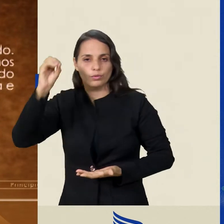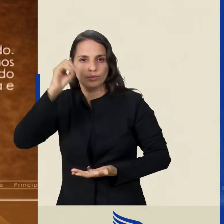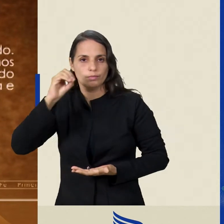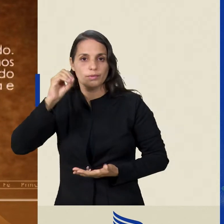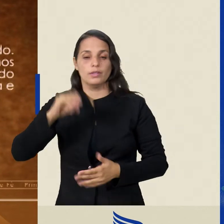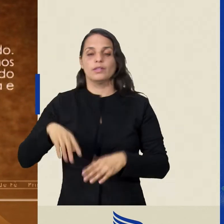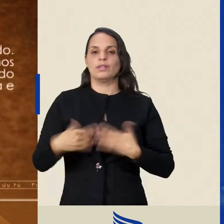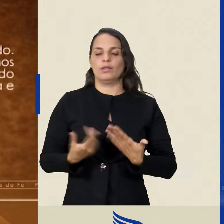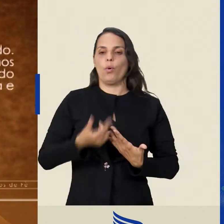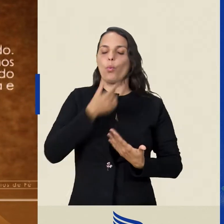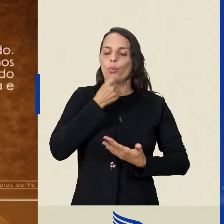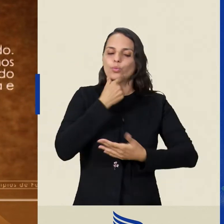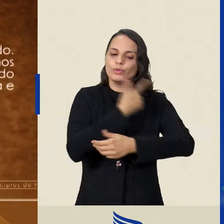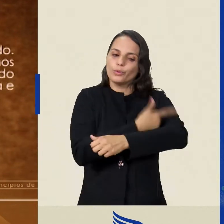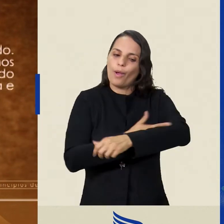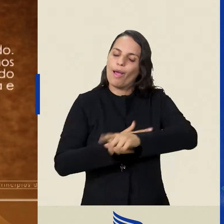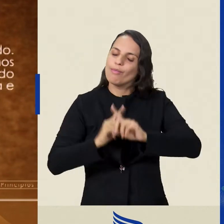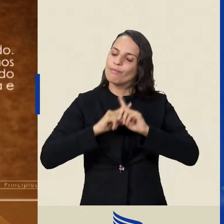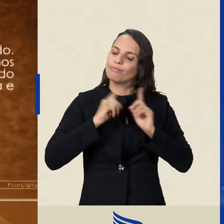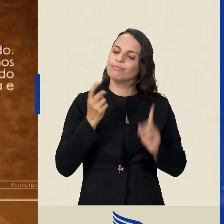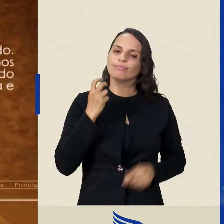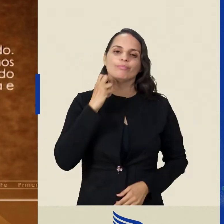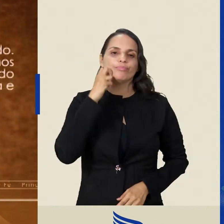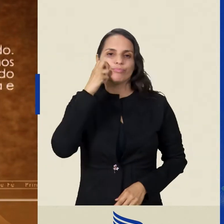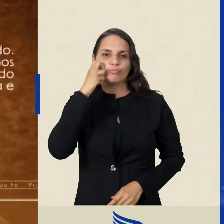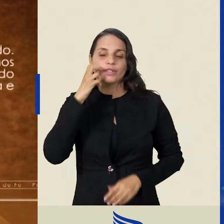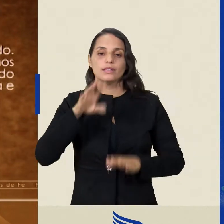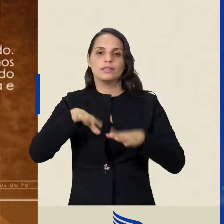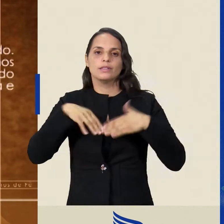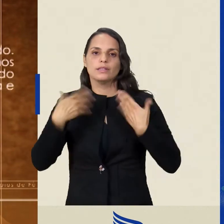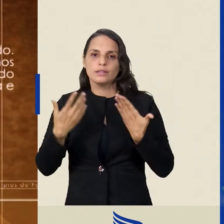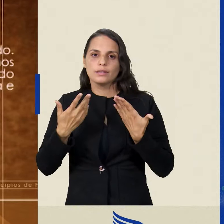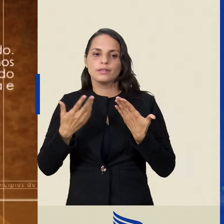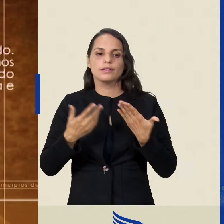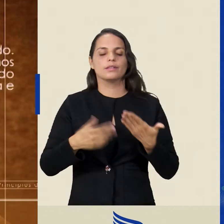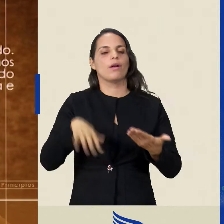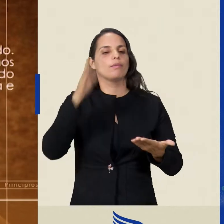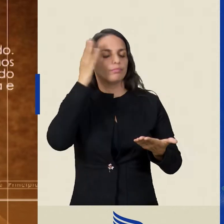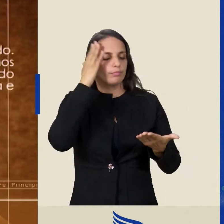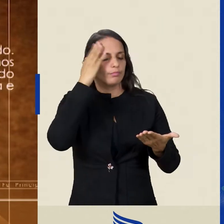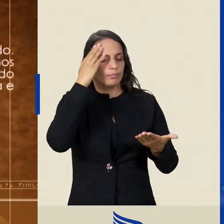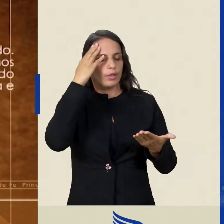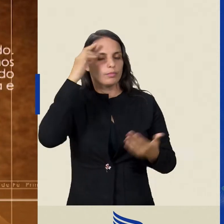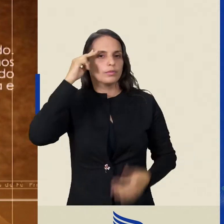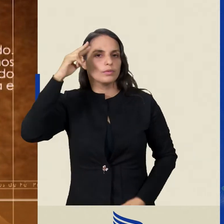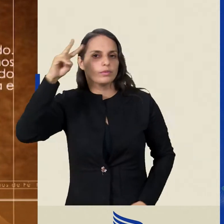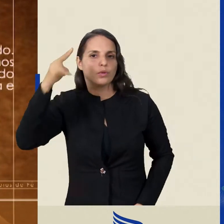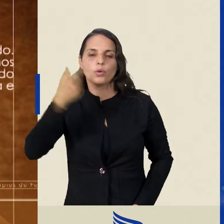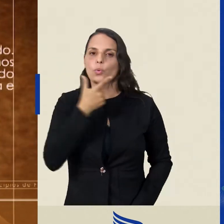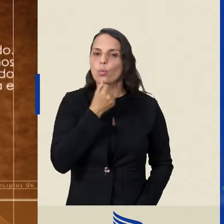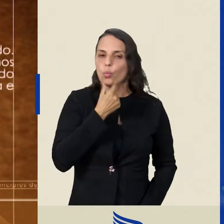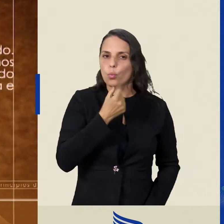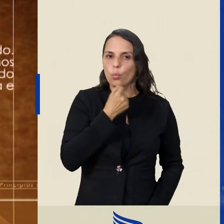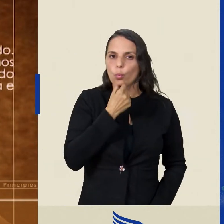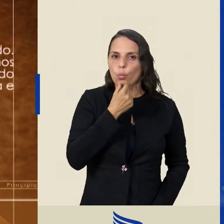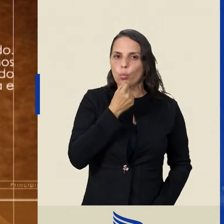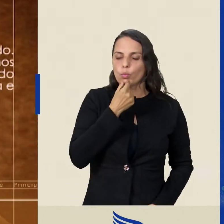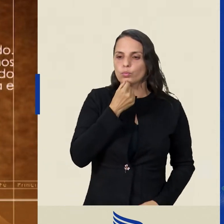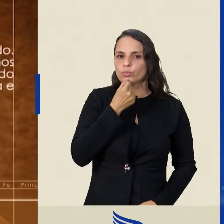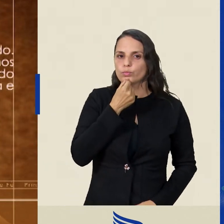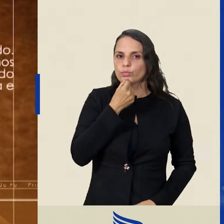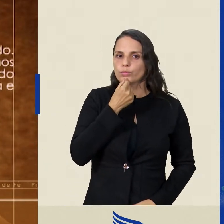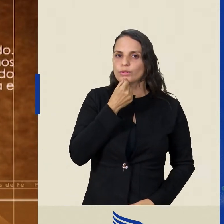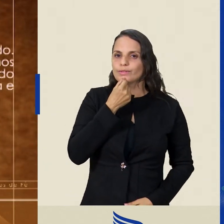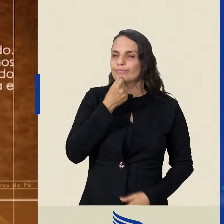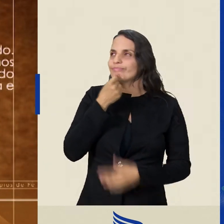mas excessivamente tímido. De acordo com o relato que temos, Rasenfors não correspondeu